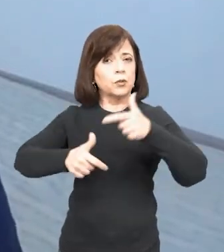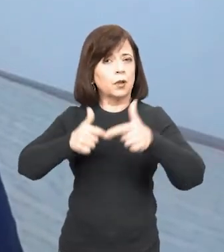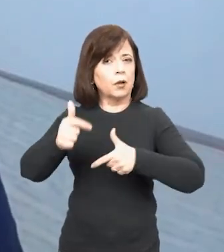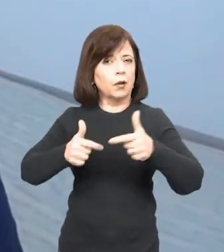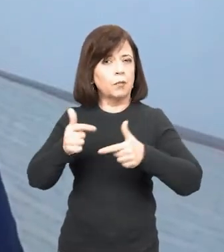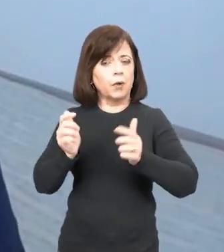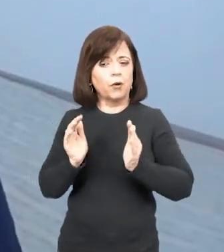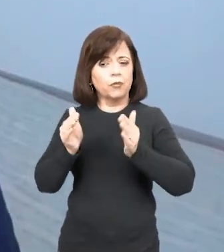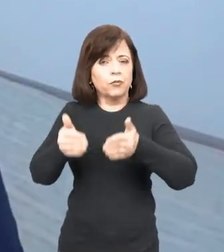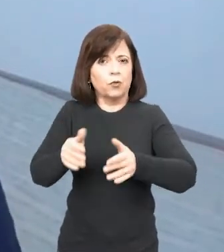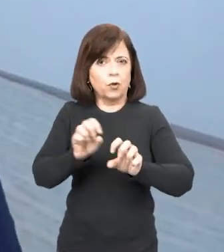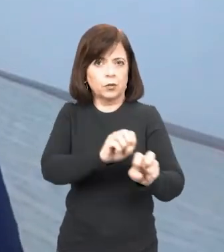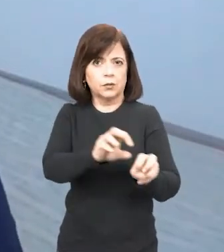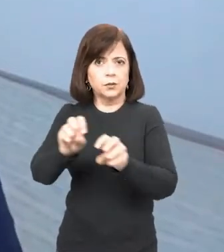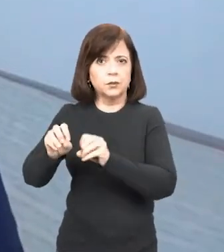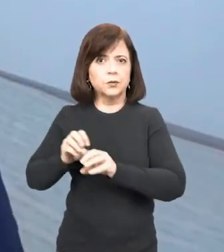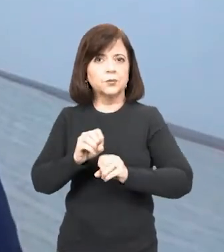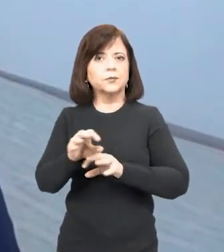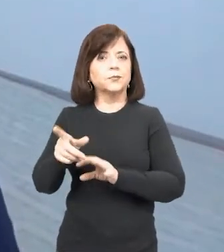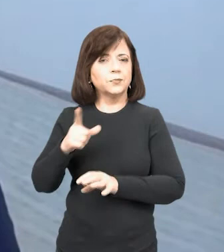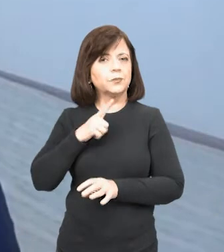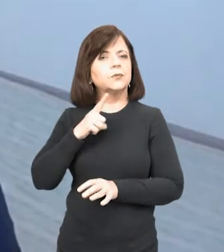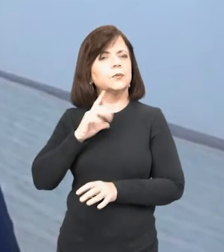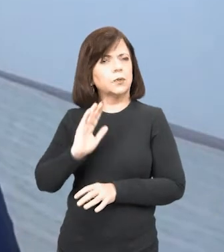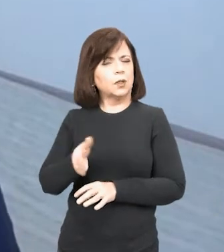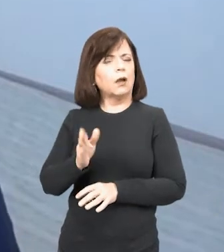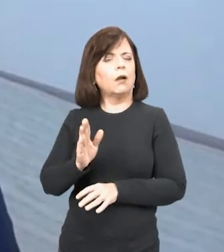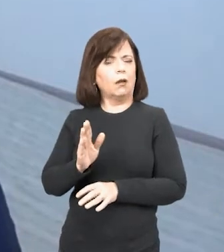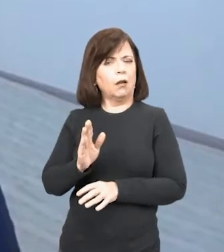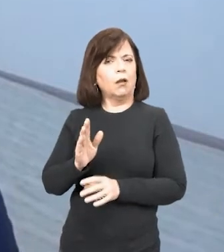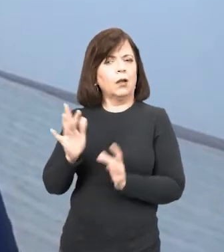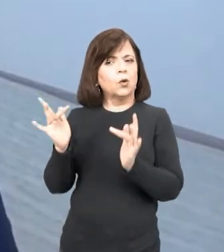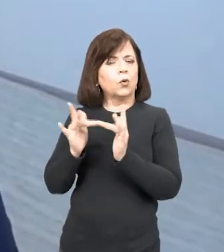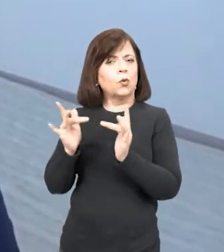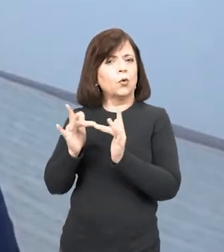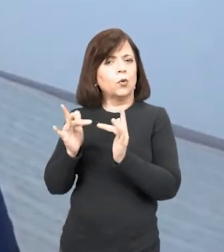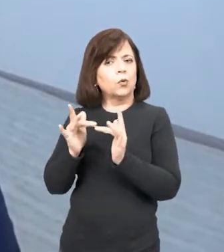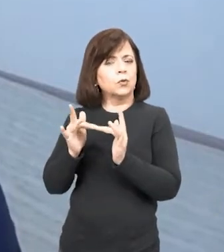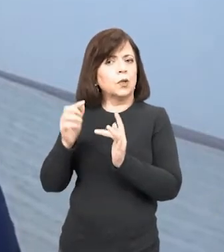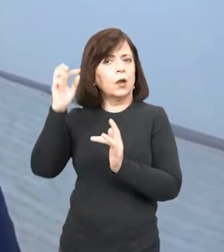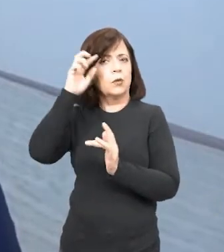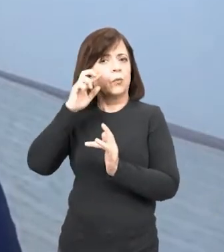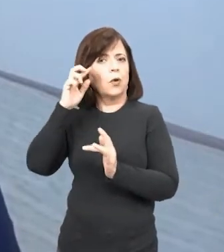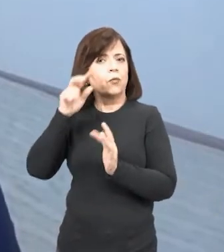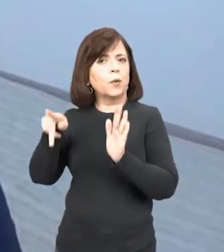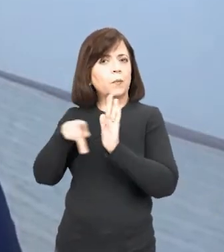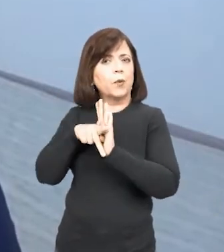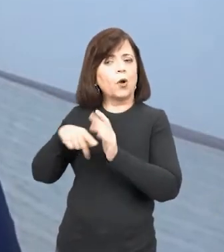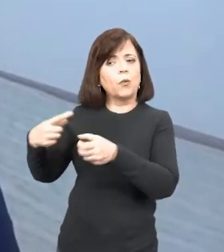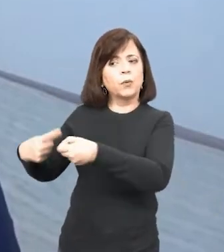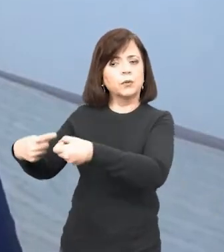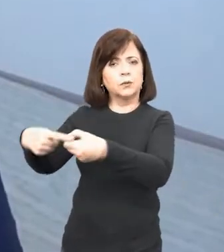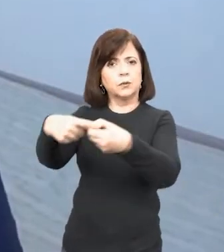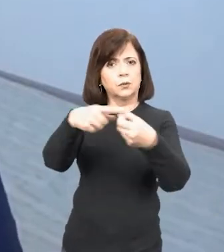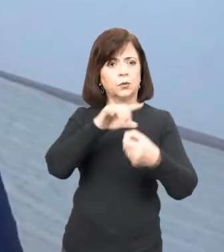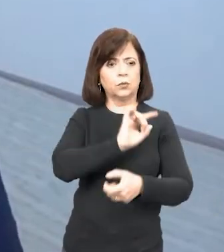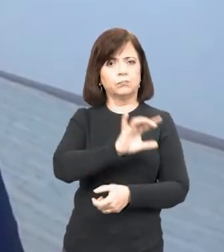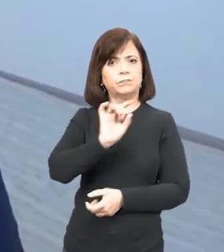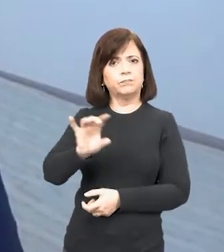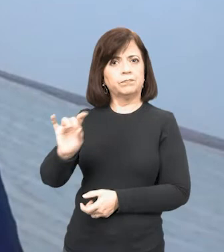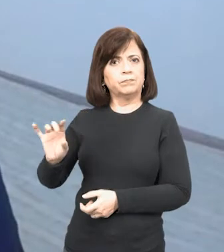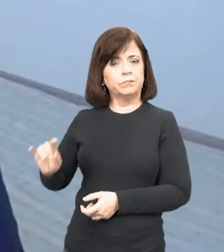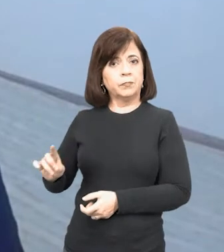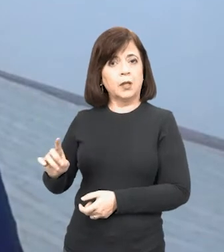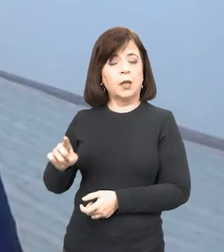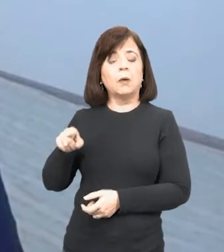está estabelecendo, os promotores, né, que integram a Força Tarefa, já vem estabelecendo contato com os promotores naturais para entender a